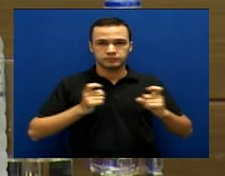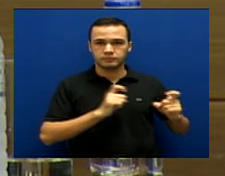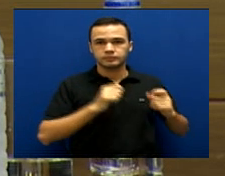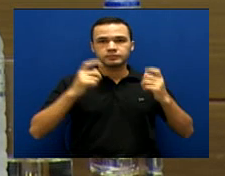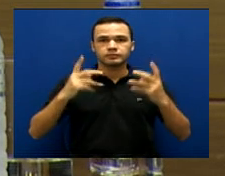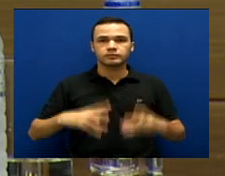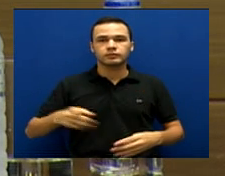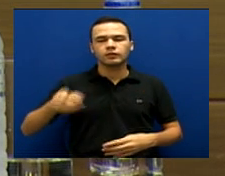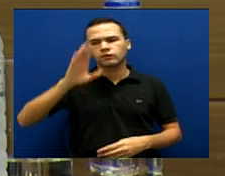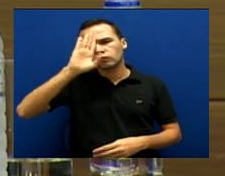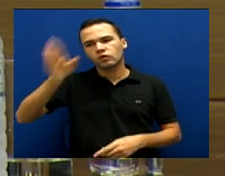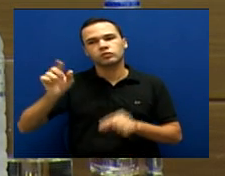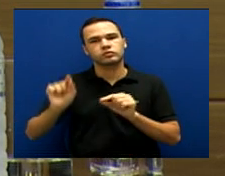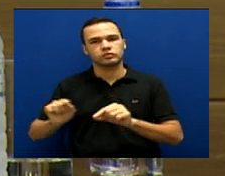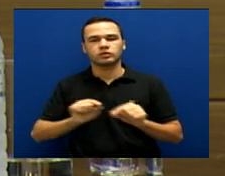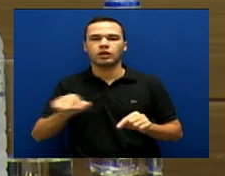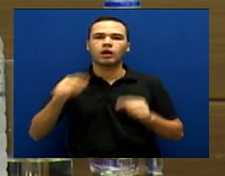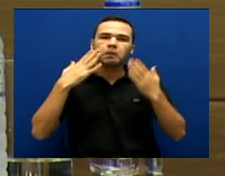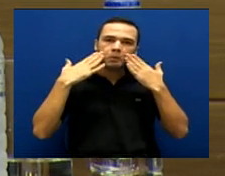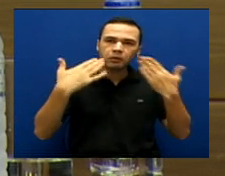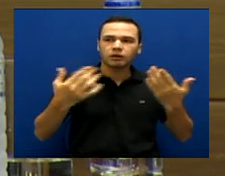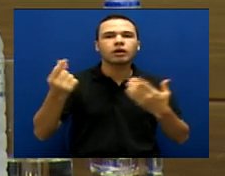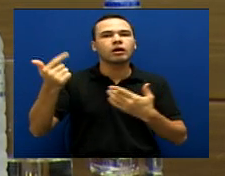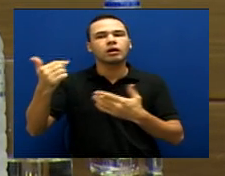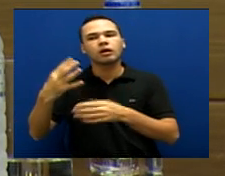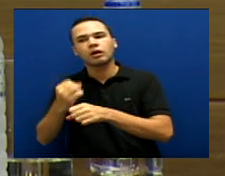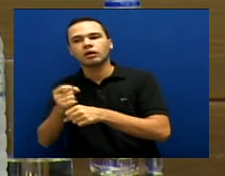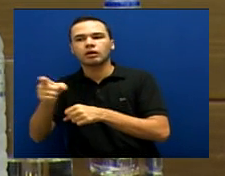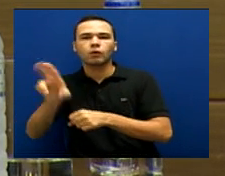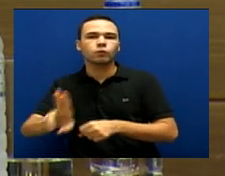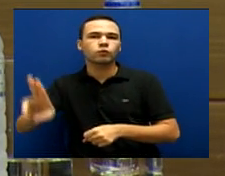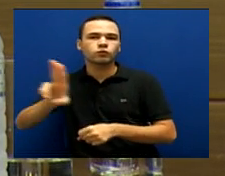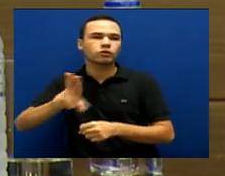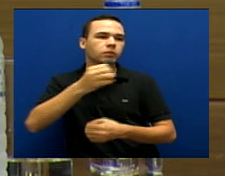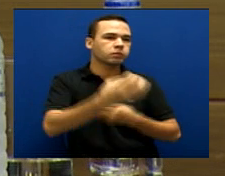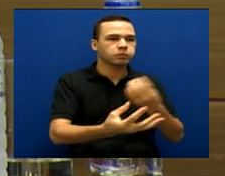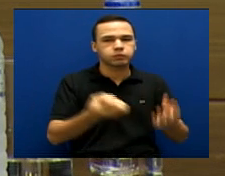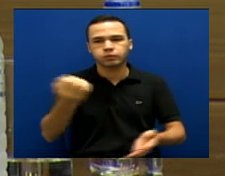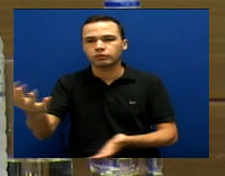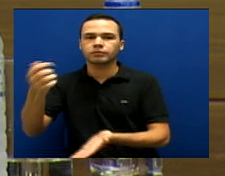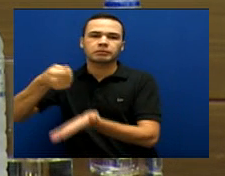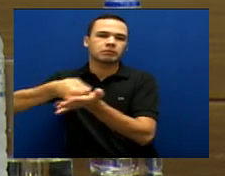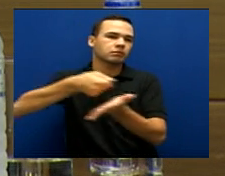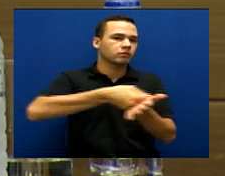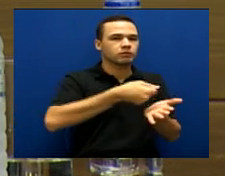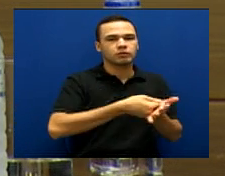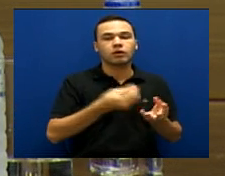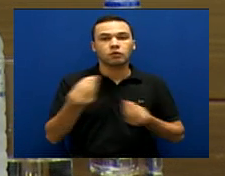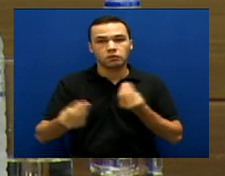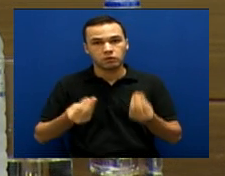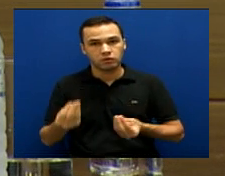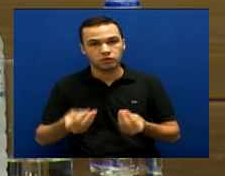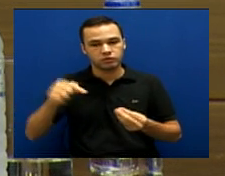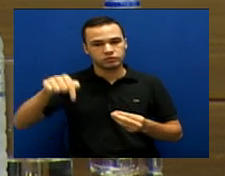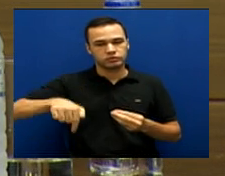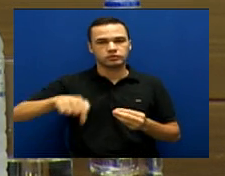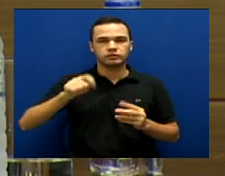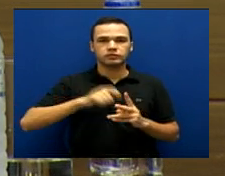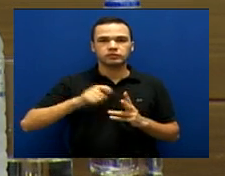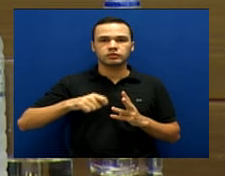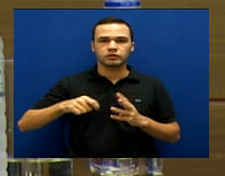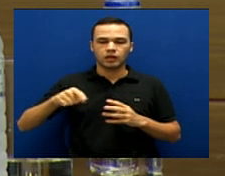finalidade a demonstração da execução orçamentária e avaliação das do cumprimento das metas fiscais do terceiro quadrimestre